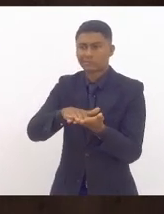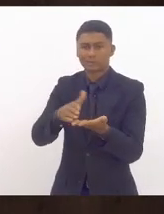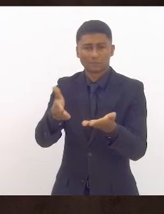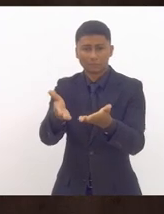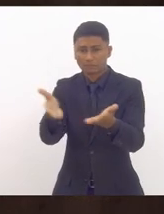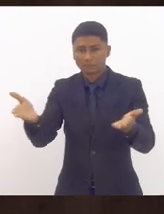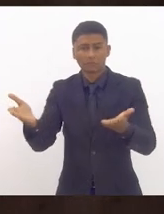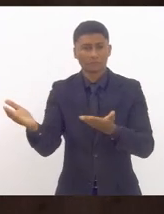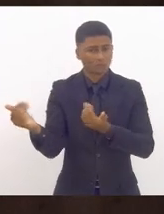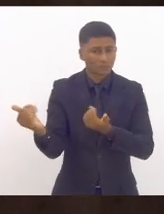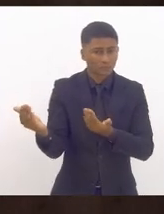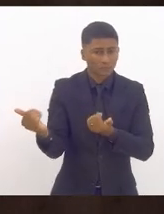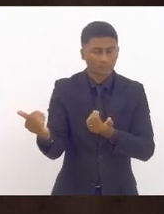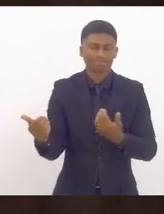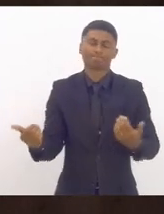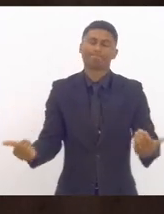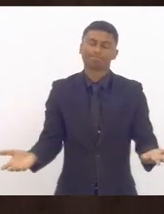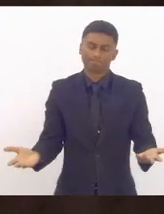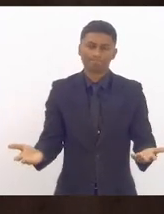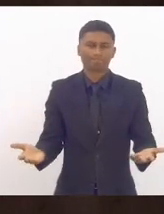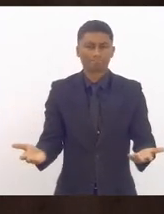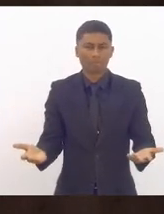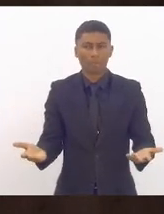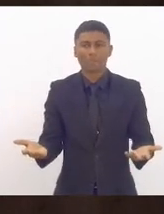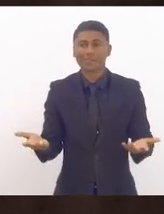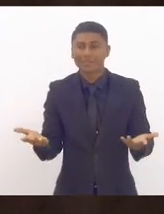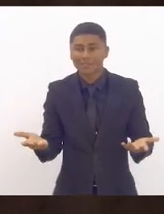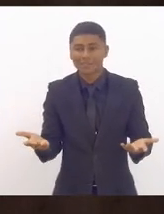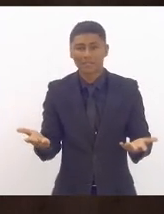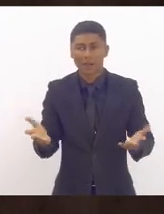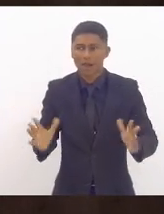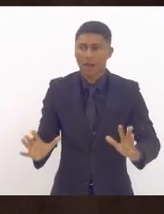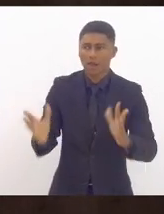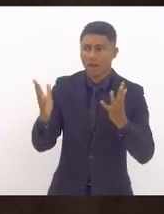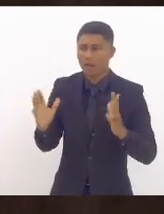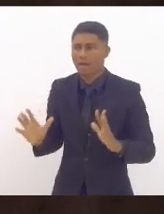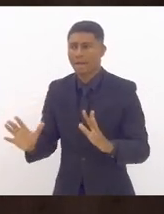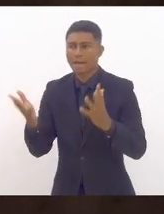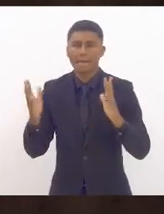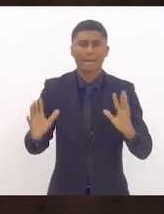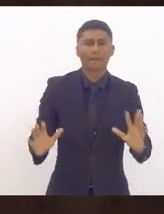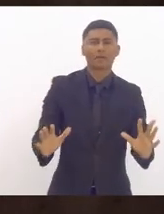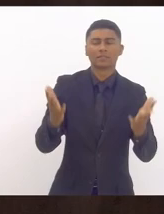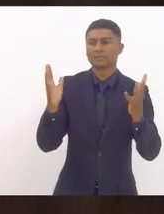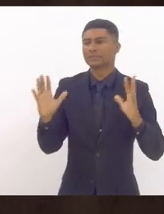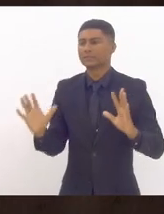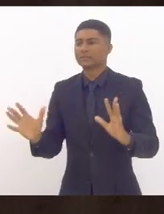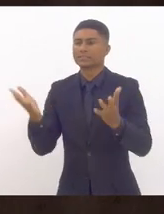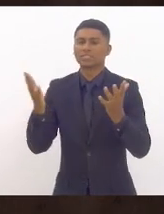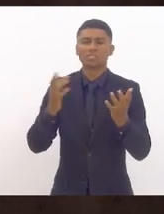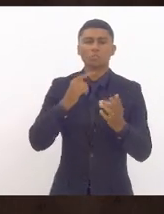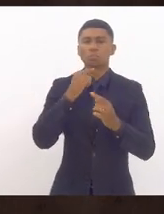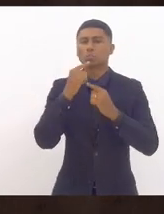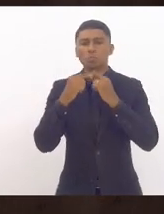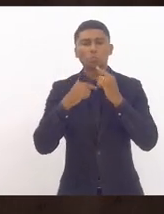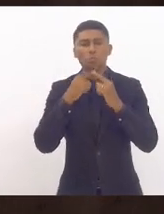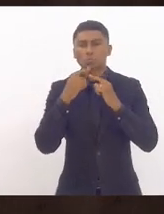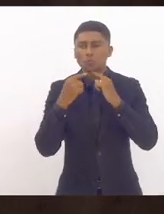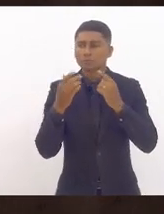juventude, certamente não conseguiremos estimular esses jovens a uma